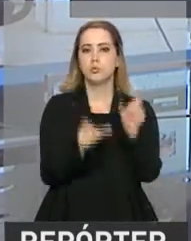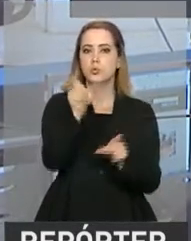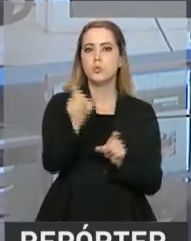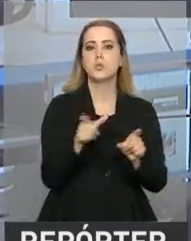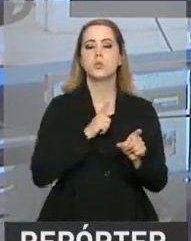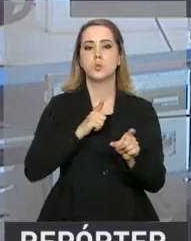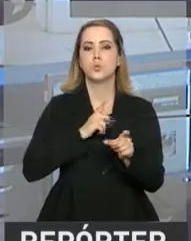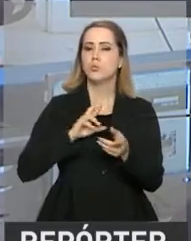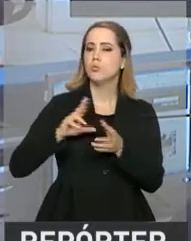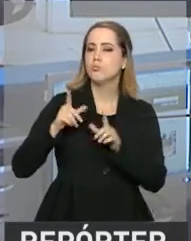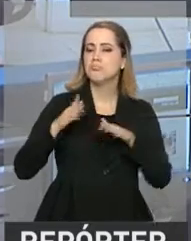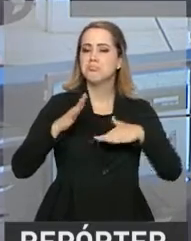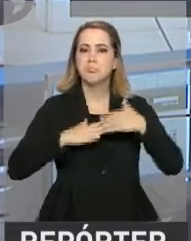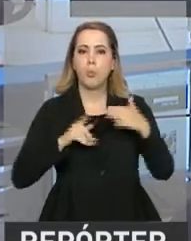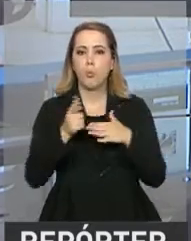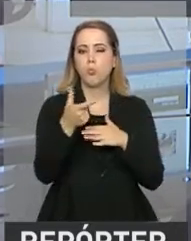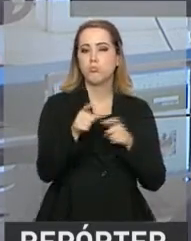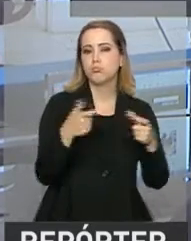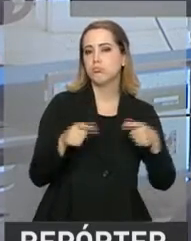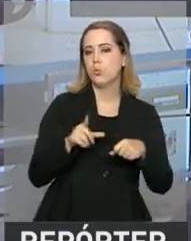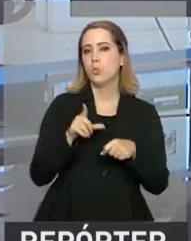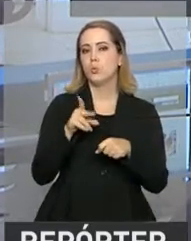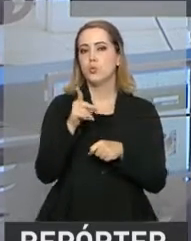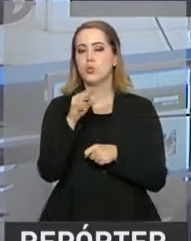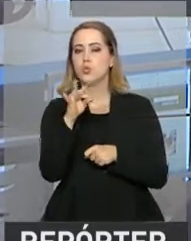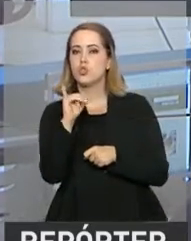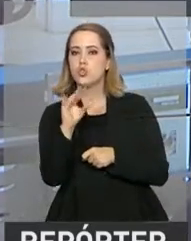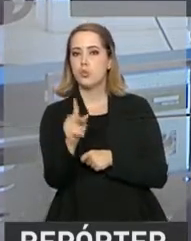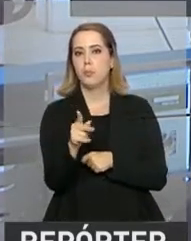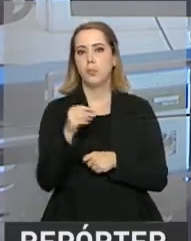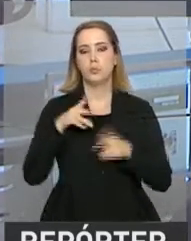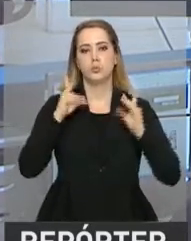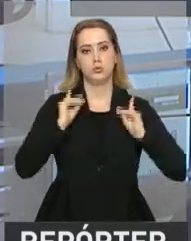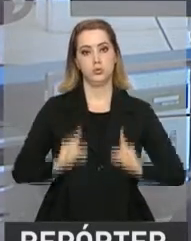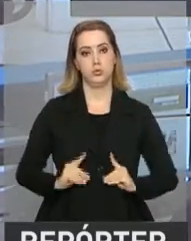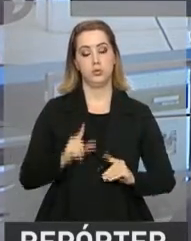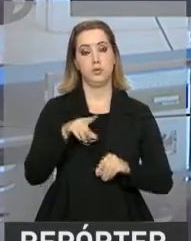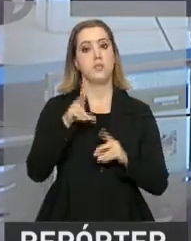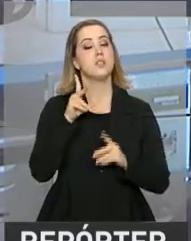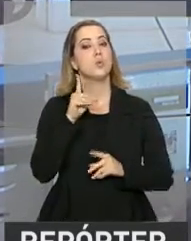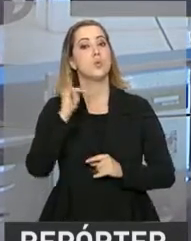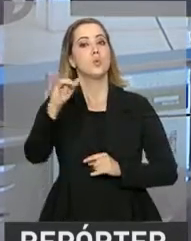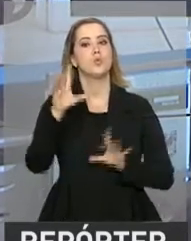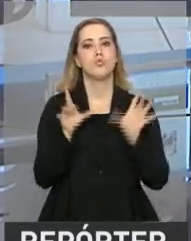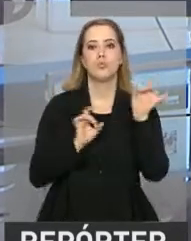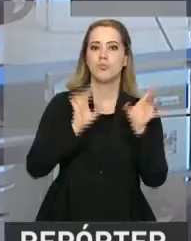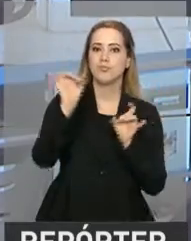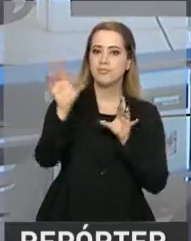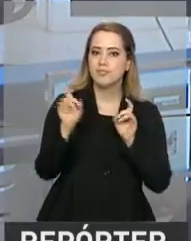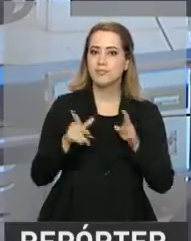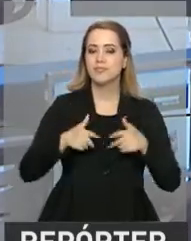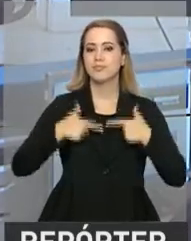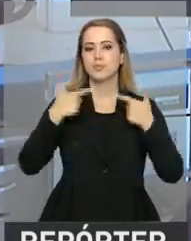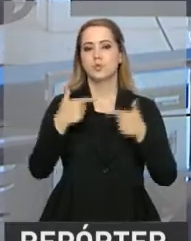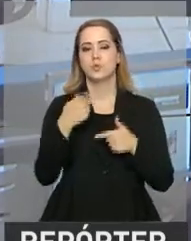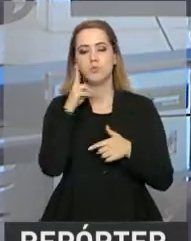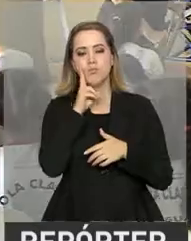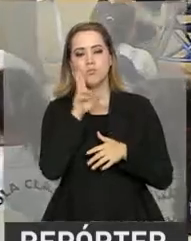algum tipo de deficiência. E o Dia Nacional de Luta da Pessoa com Deficiência chama atenção para a inclusão e os